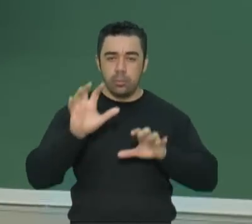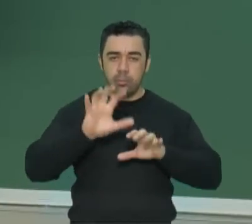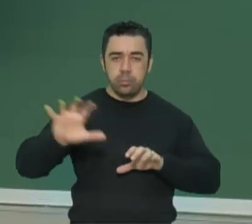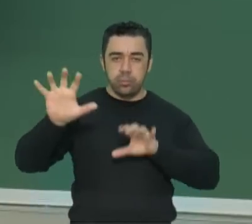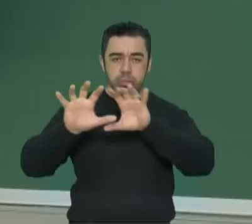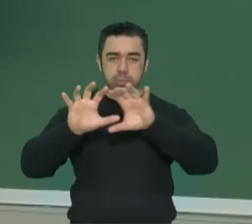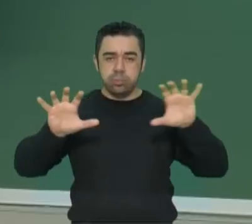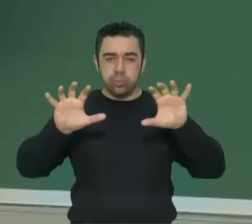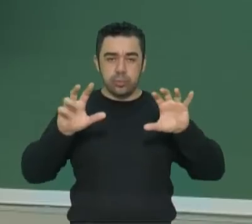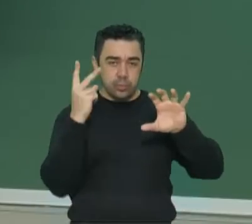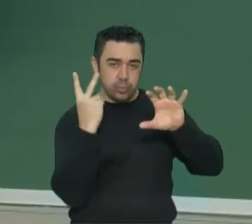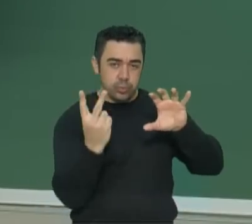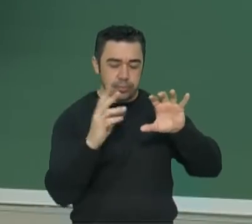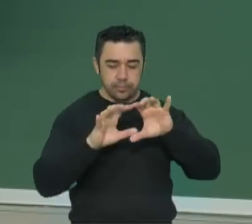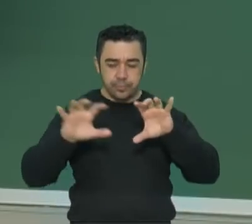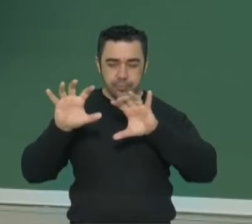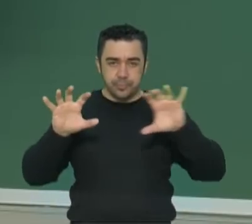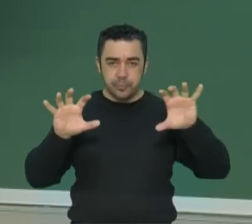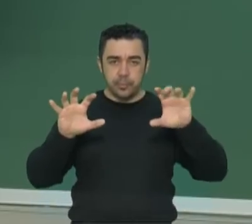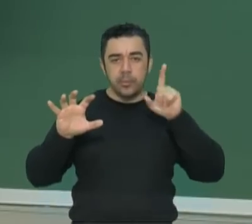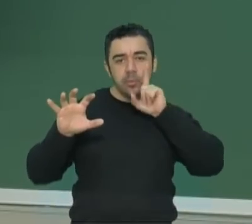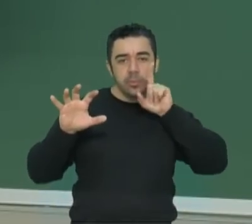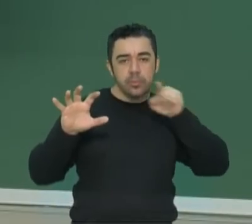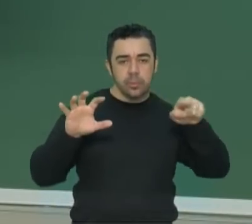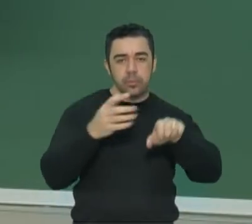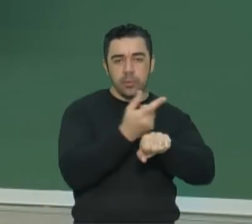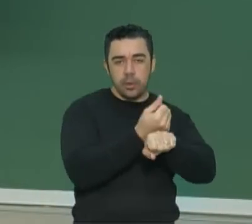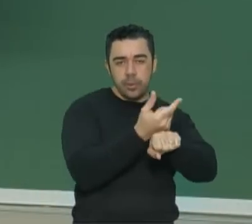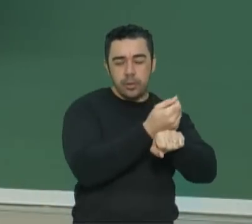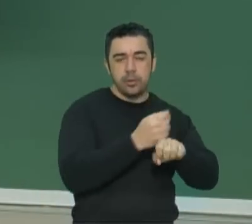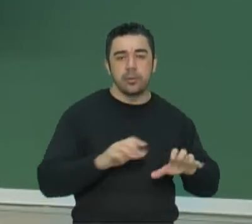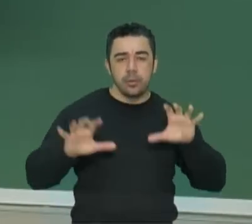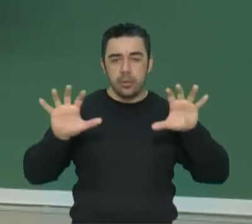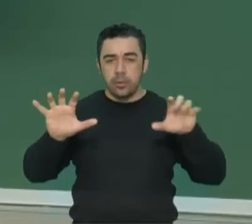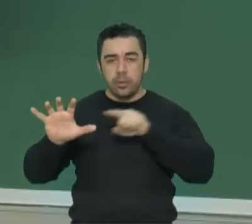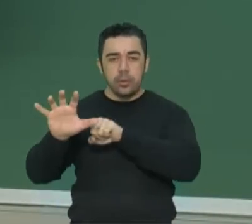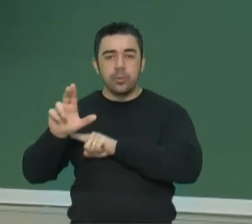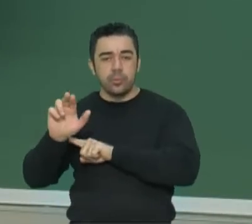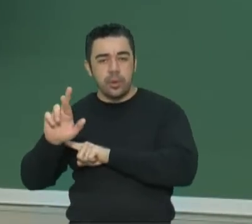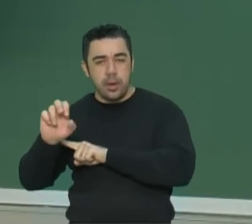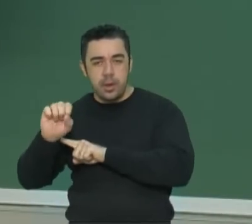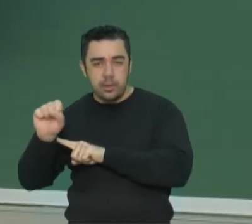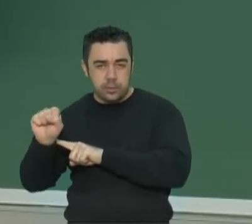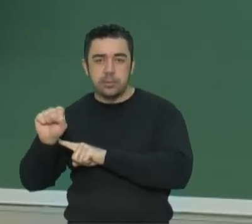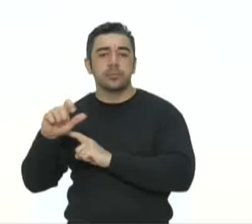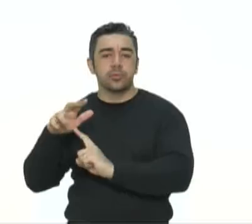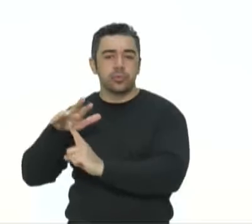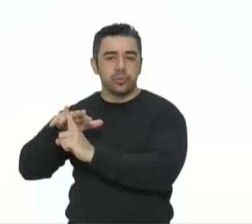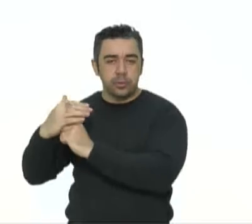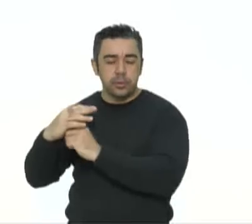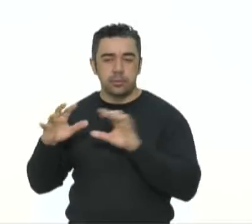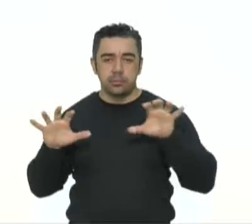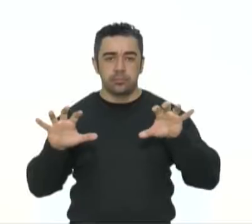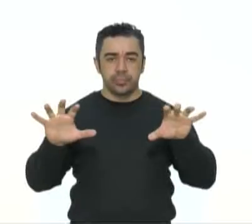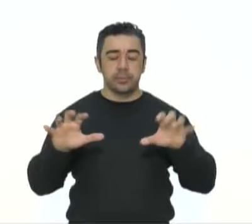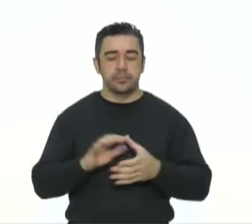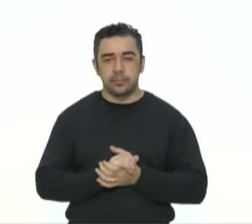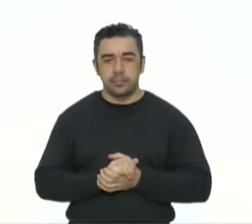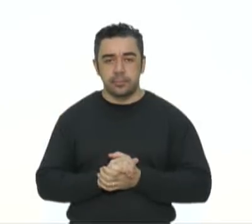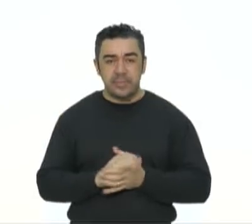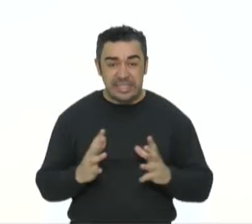bipolarização do mundo entre Estados Unidos, capitalista, e União Soviética, socialista. A Guerra Fria foi uma